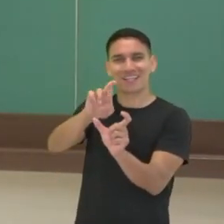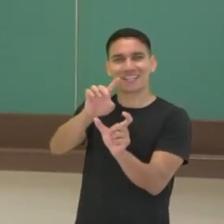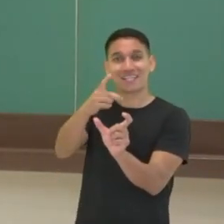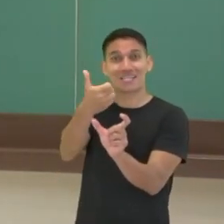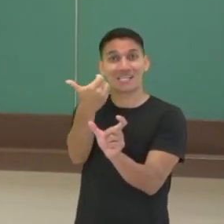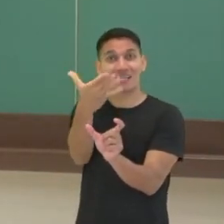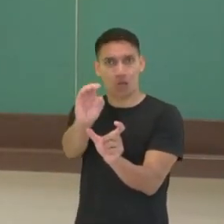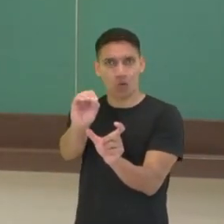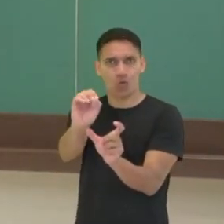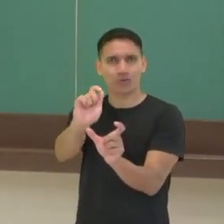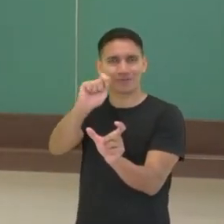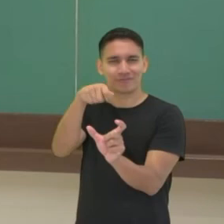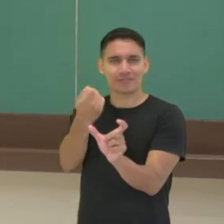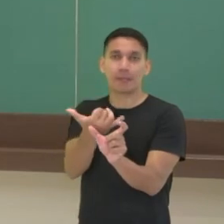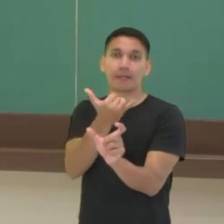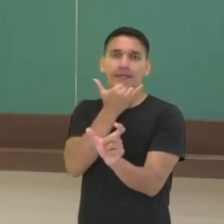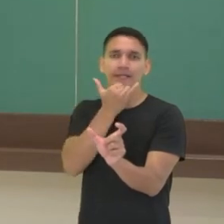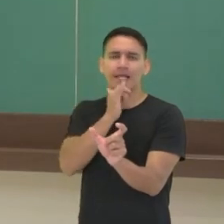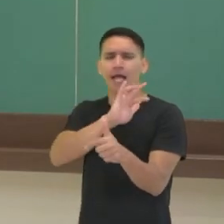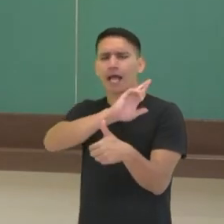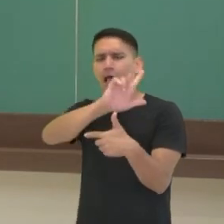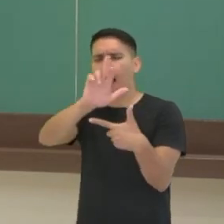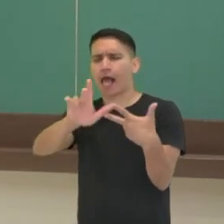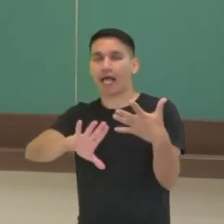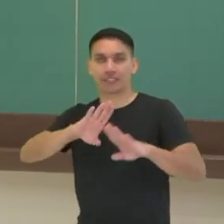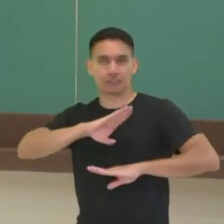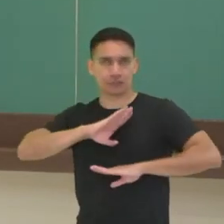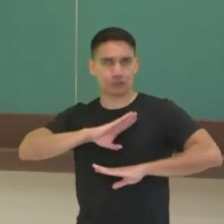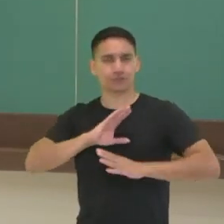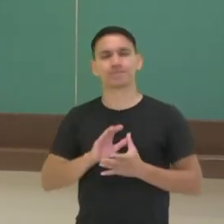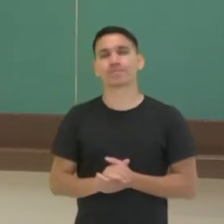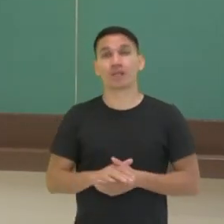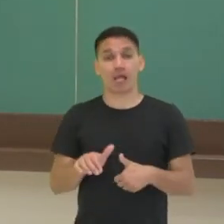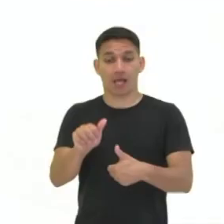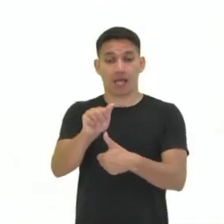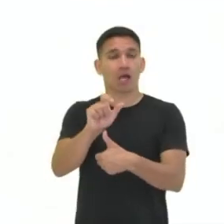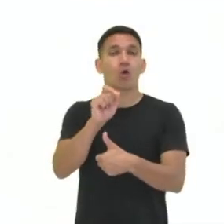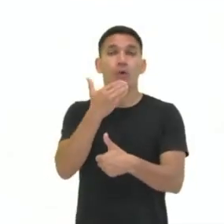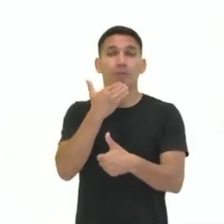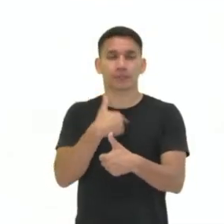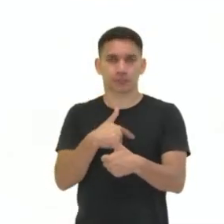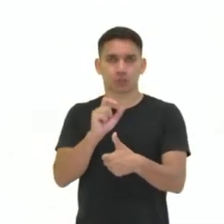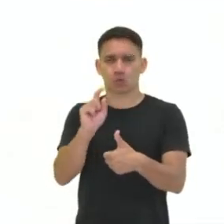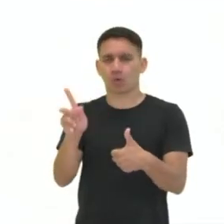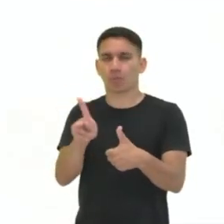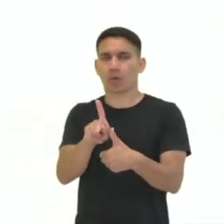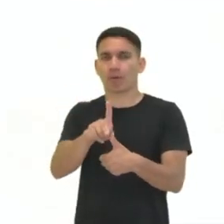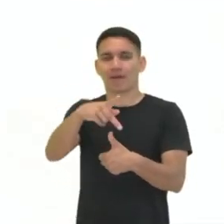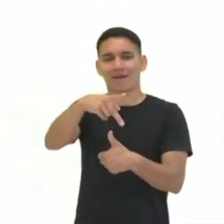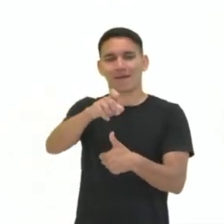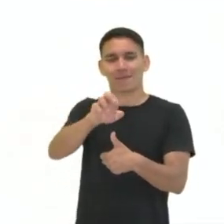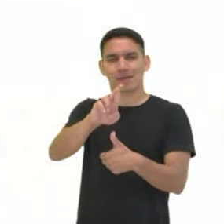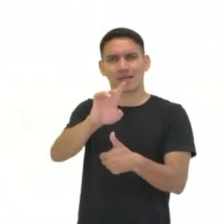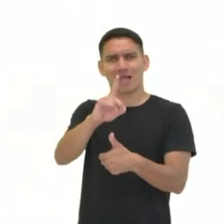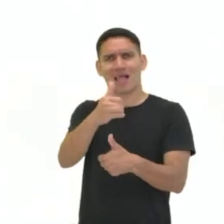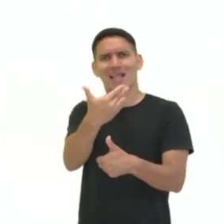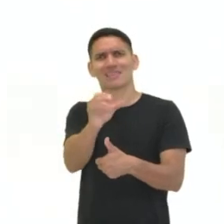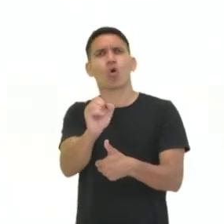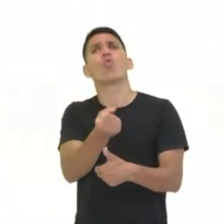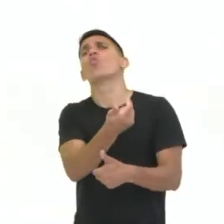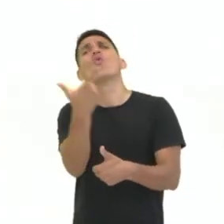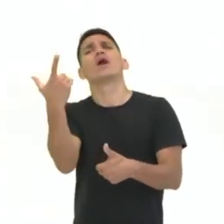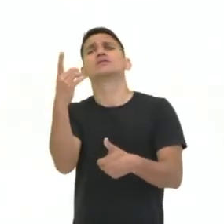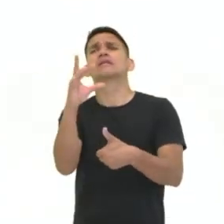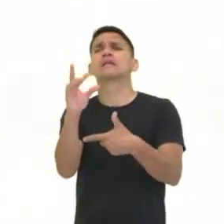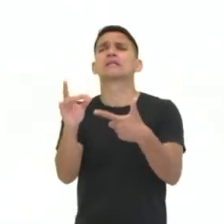todas as opções diferentes aí. Então, na letra A, ele quer palavra perdão. Quantos são os